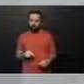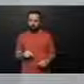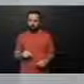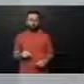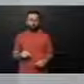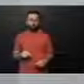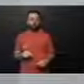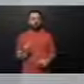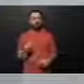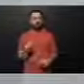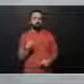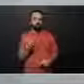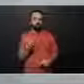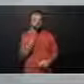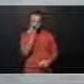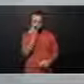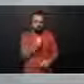1.300,